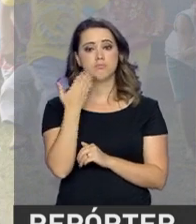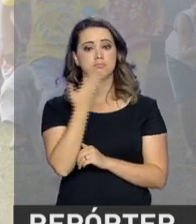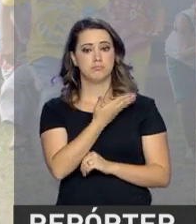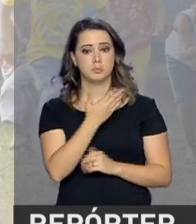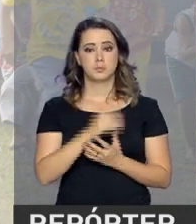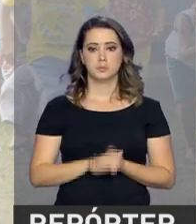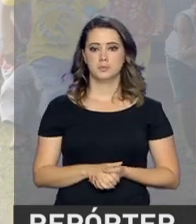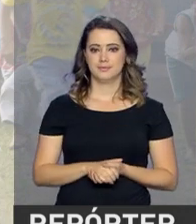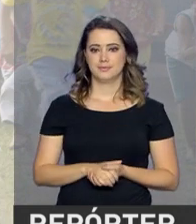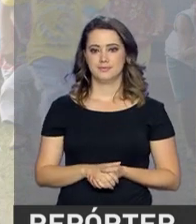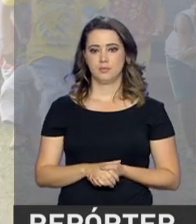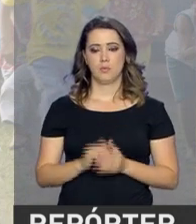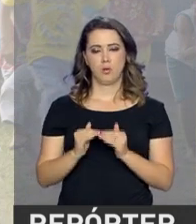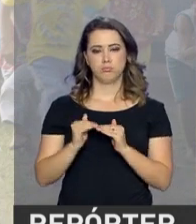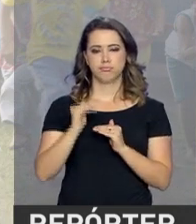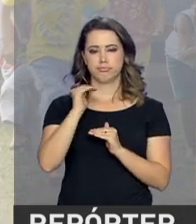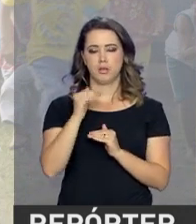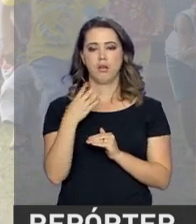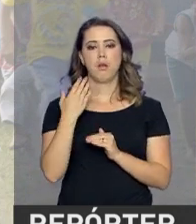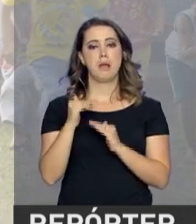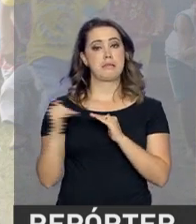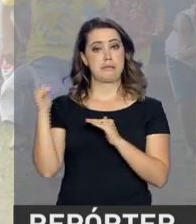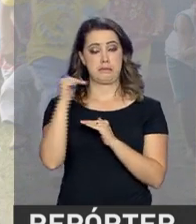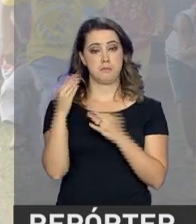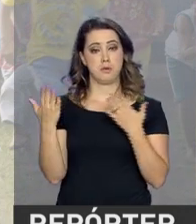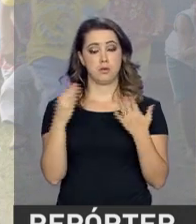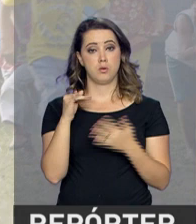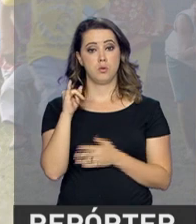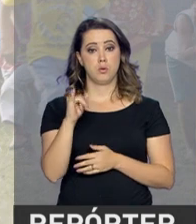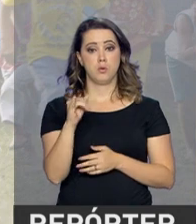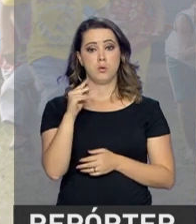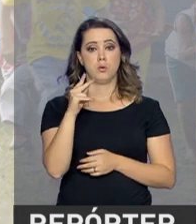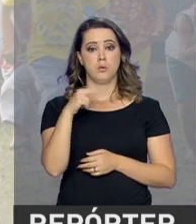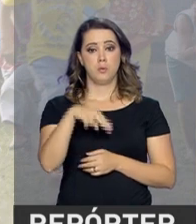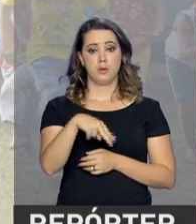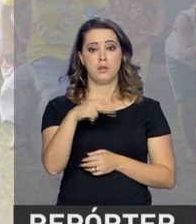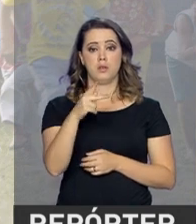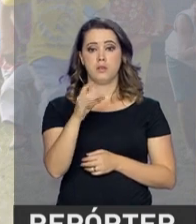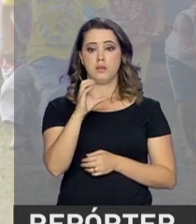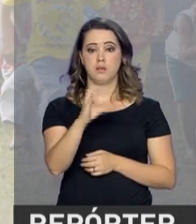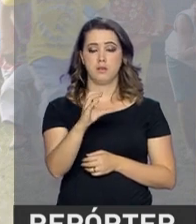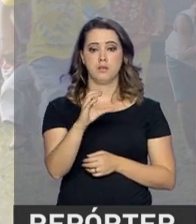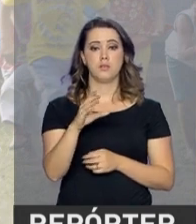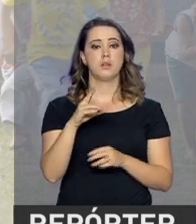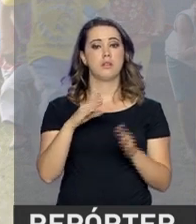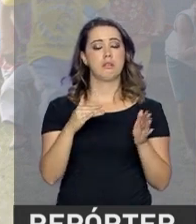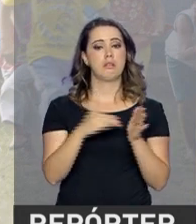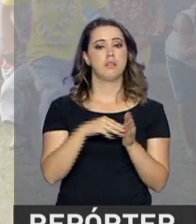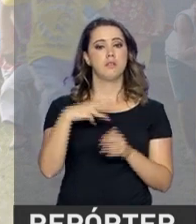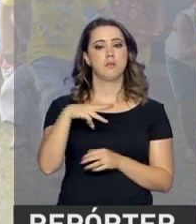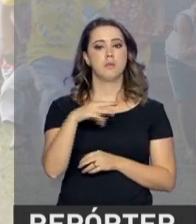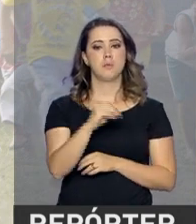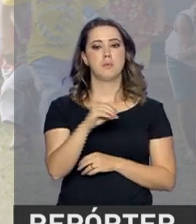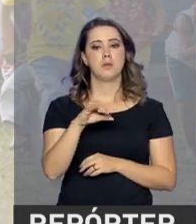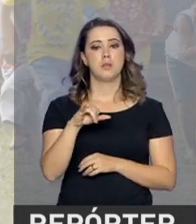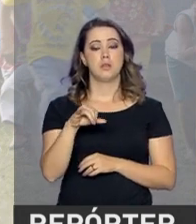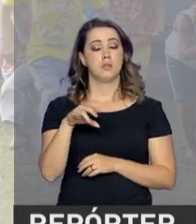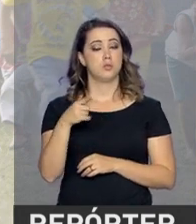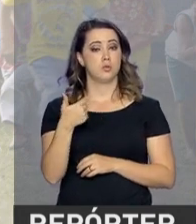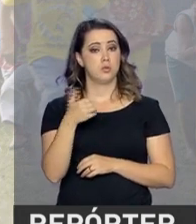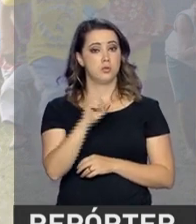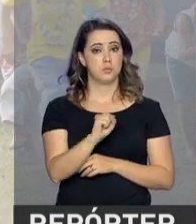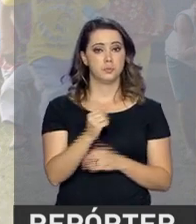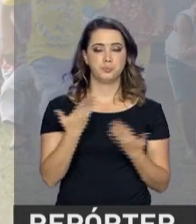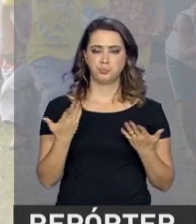centavos o reajuste é maior que a inflação acumulada de julho de 2016 a março de 2018 para